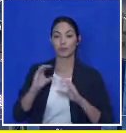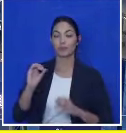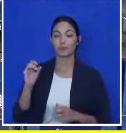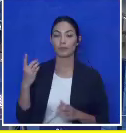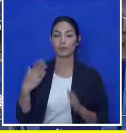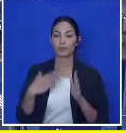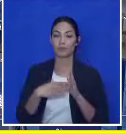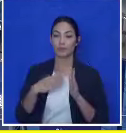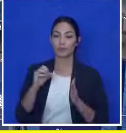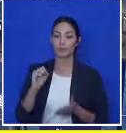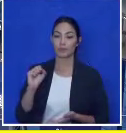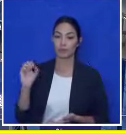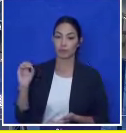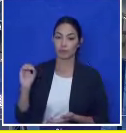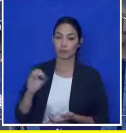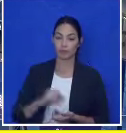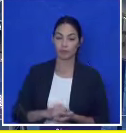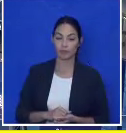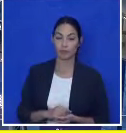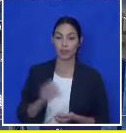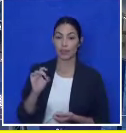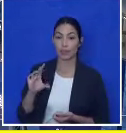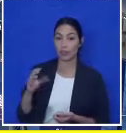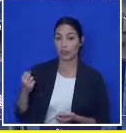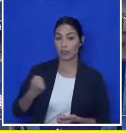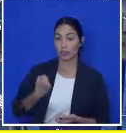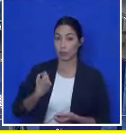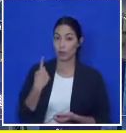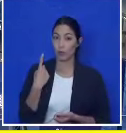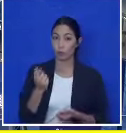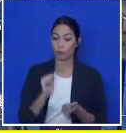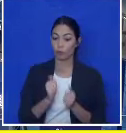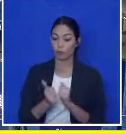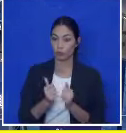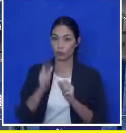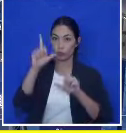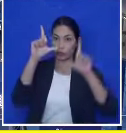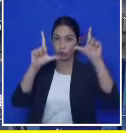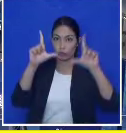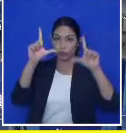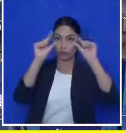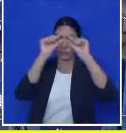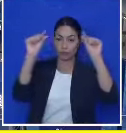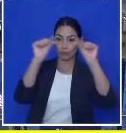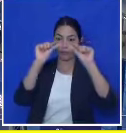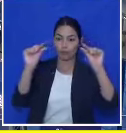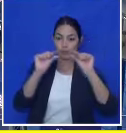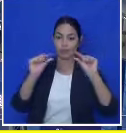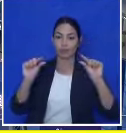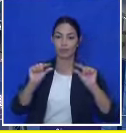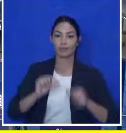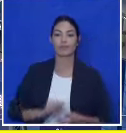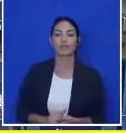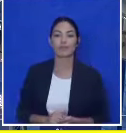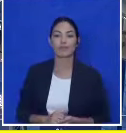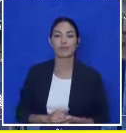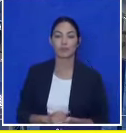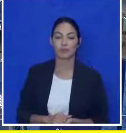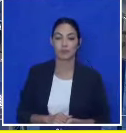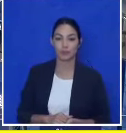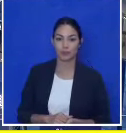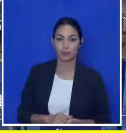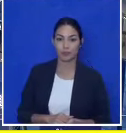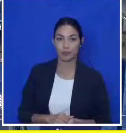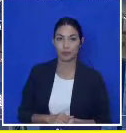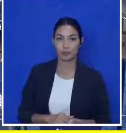numeradas de 01 a 80, sendo que cada número corresponde a um time de futebol conforme a tabela de times exposta na tela